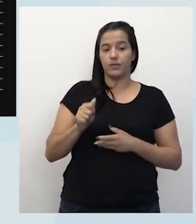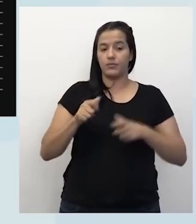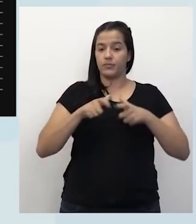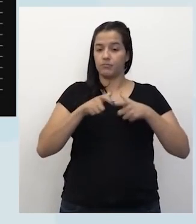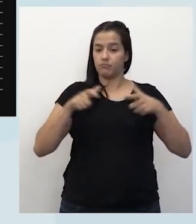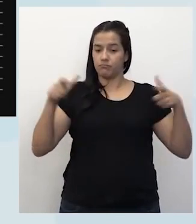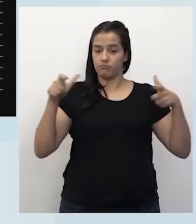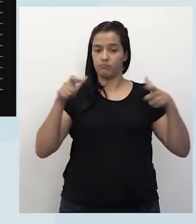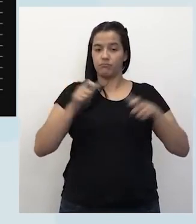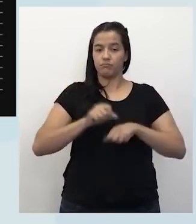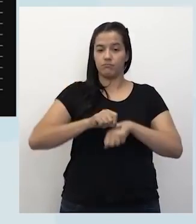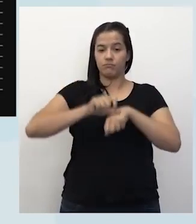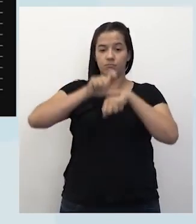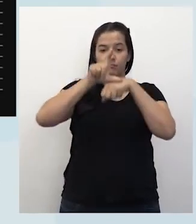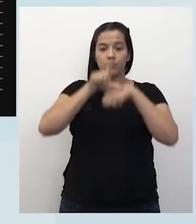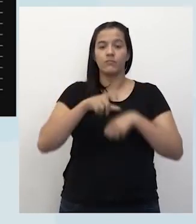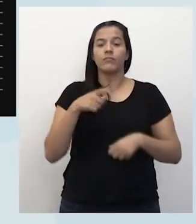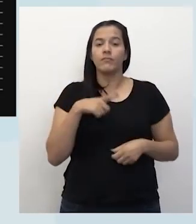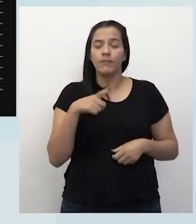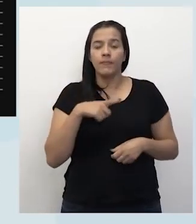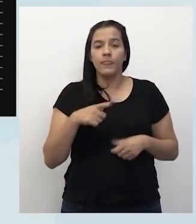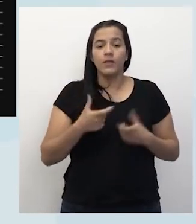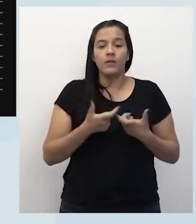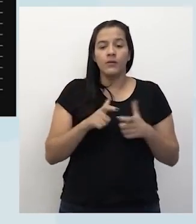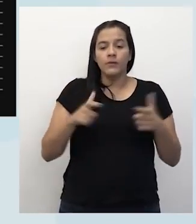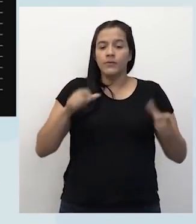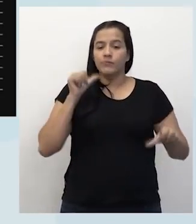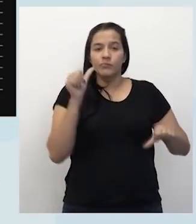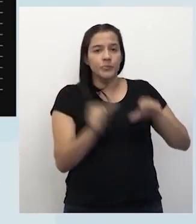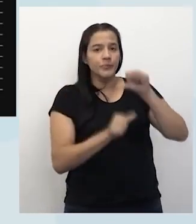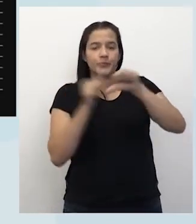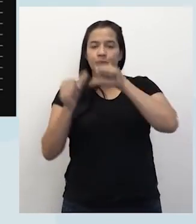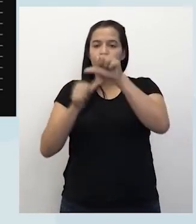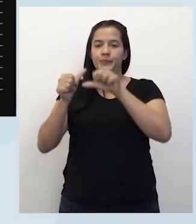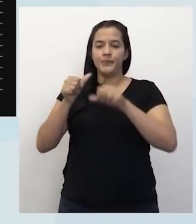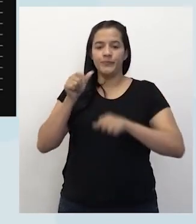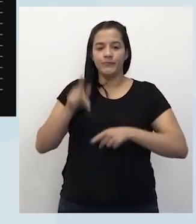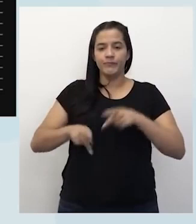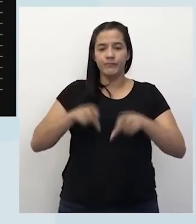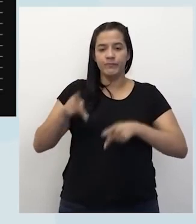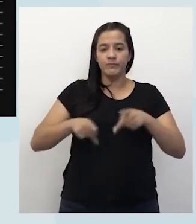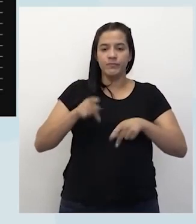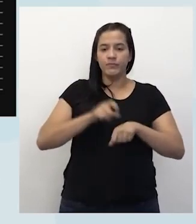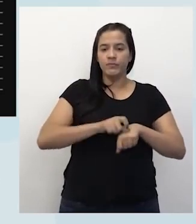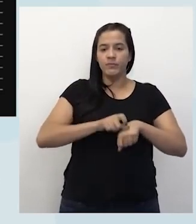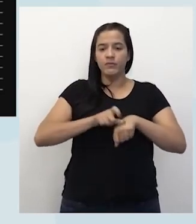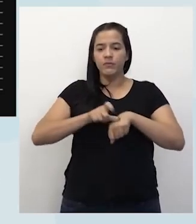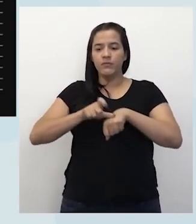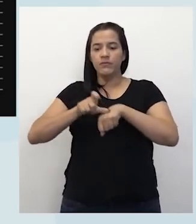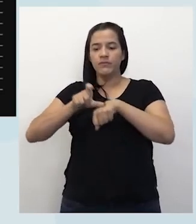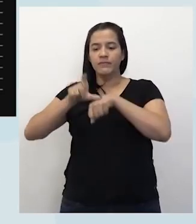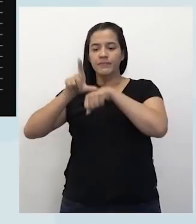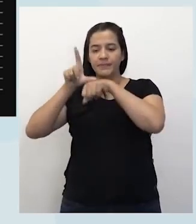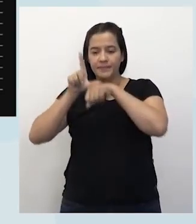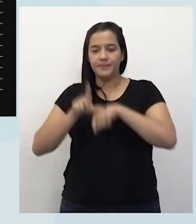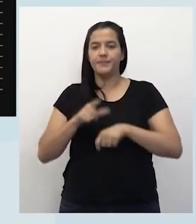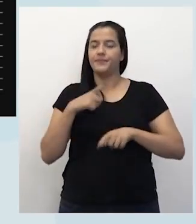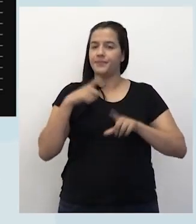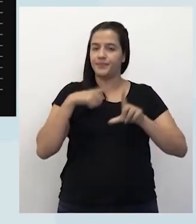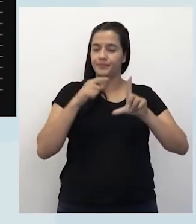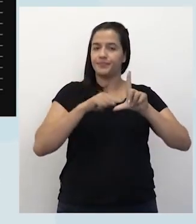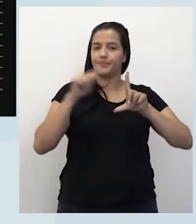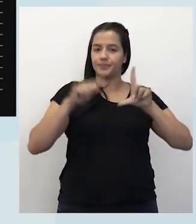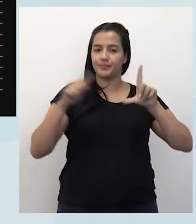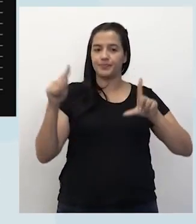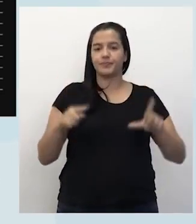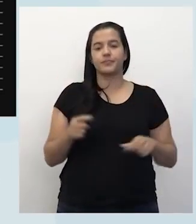Central. Então, há uma evolução da população total na média da densidade demográfica. Então, nós temos lá a